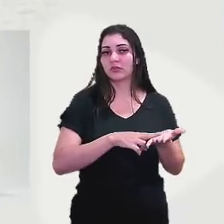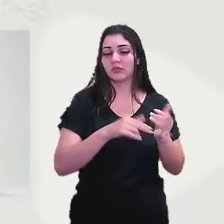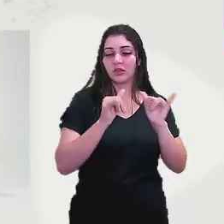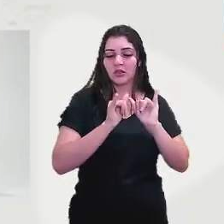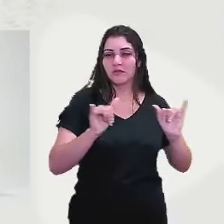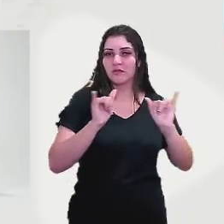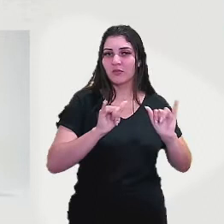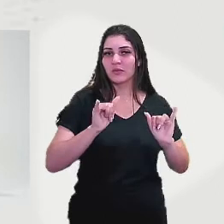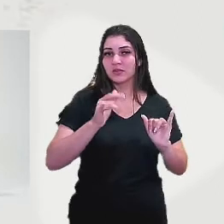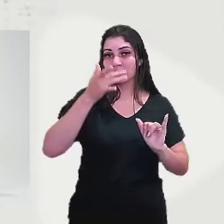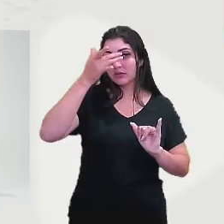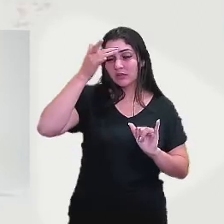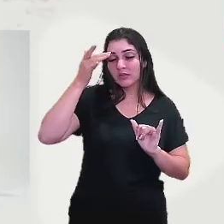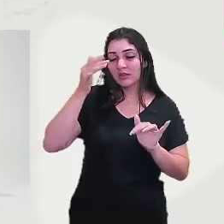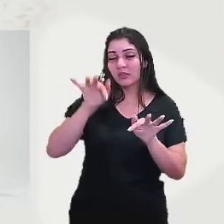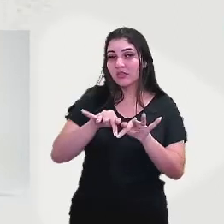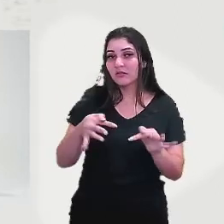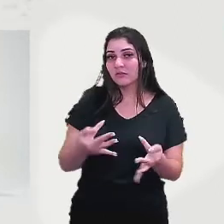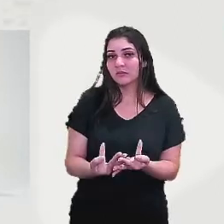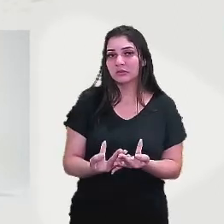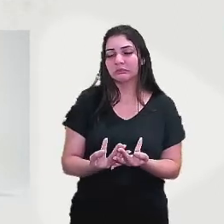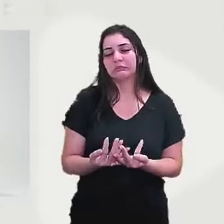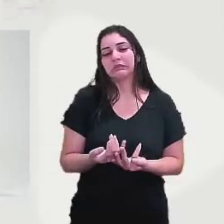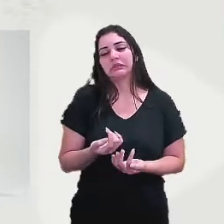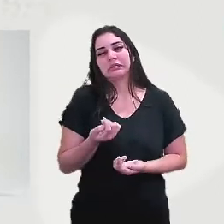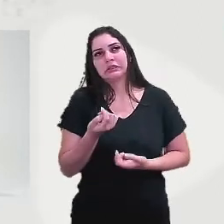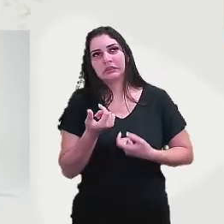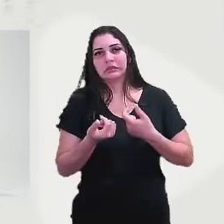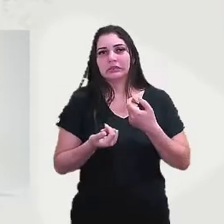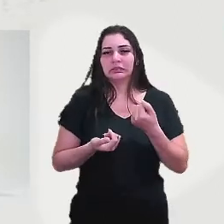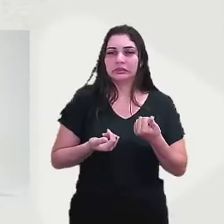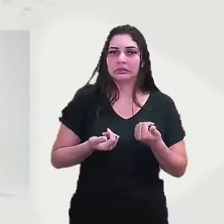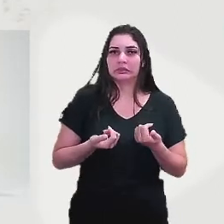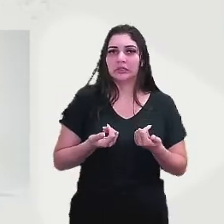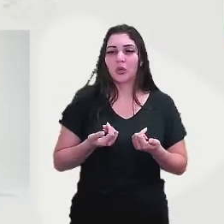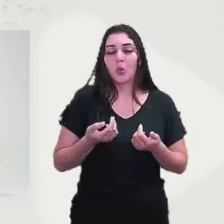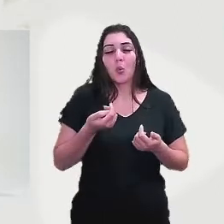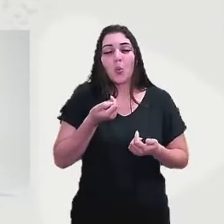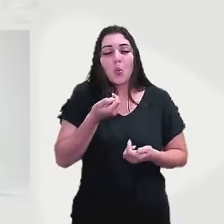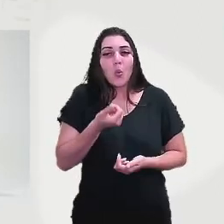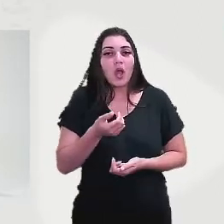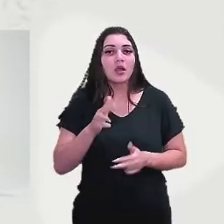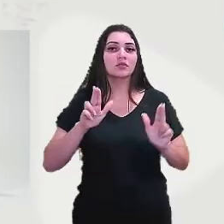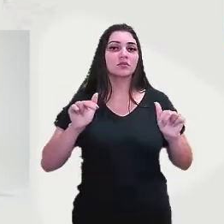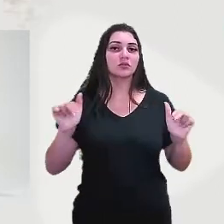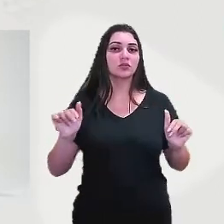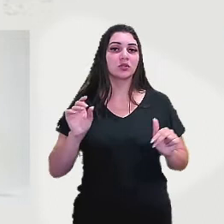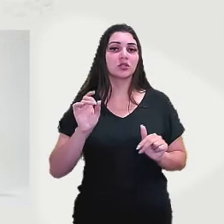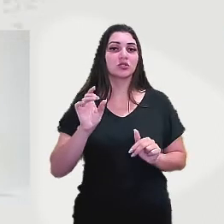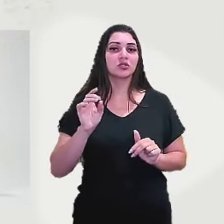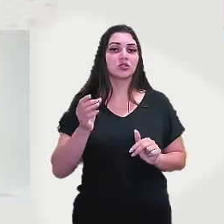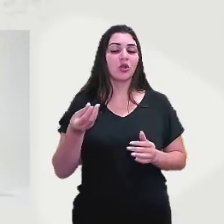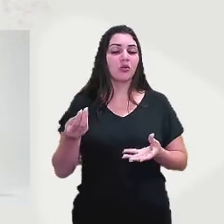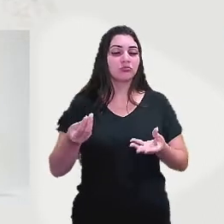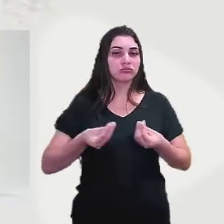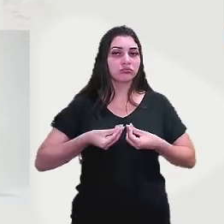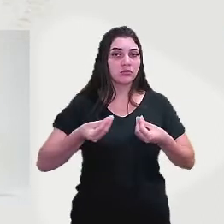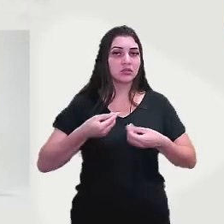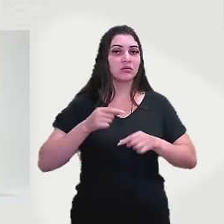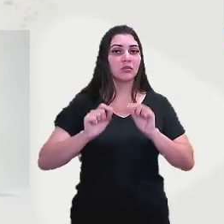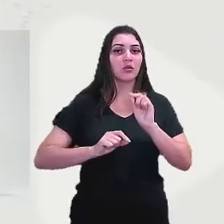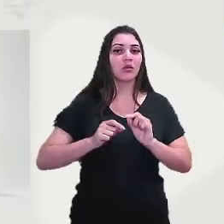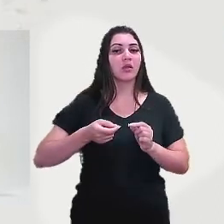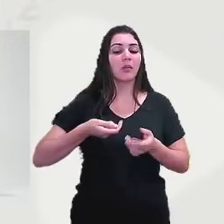seus parentes? Raramente, né? Ou algumas vezes, vocês podem dizer que nunca. Vocês já estão recebendo cartas referente a boletos,